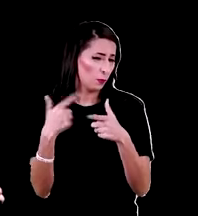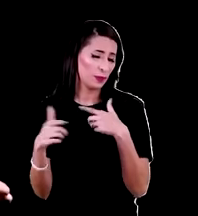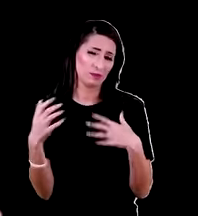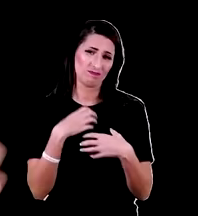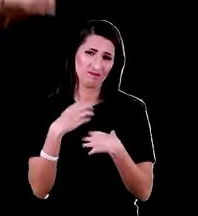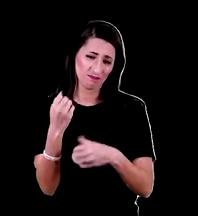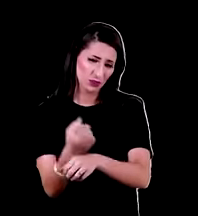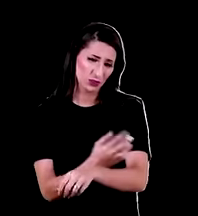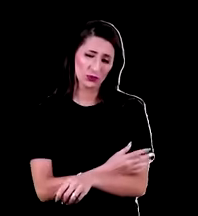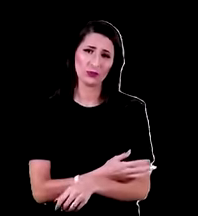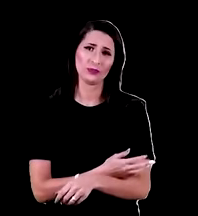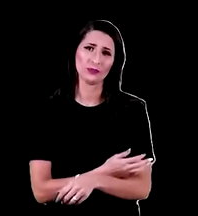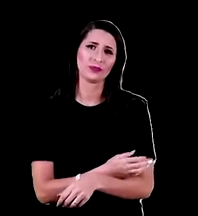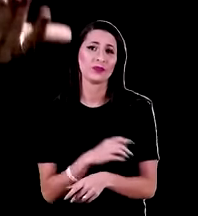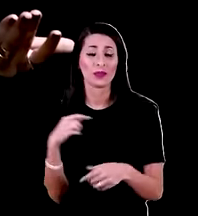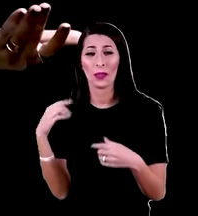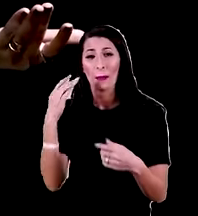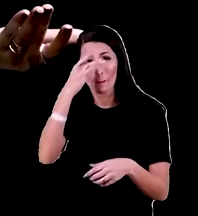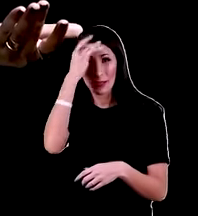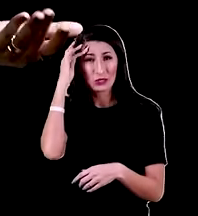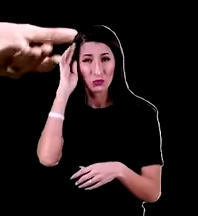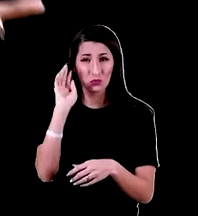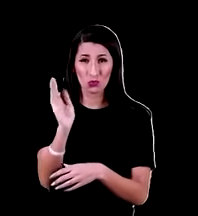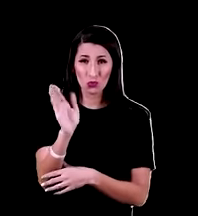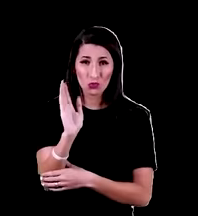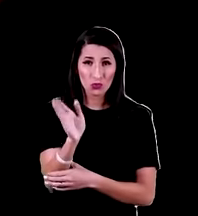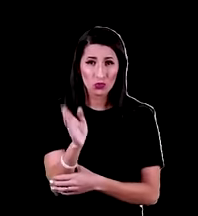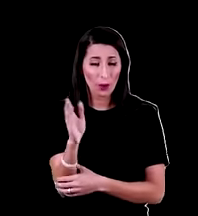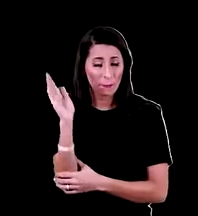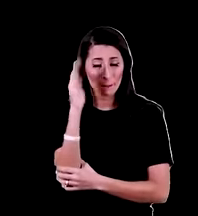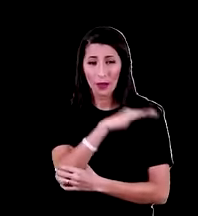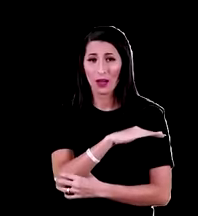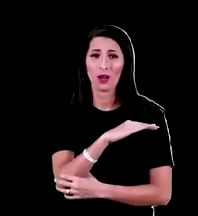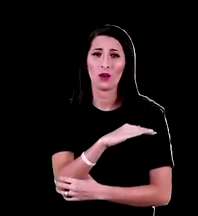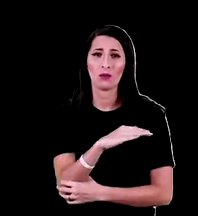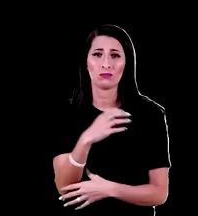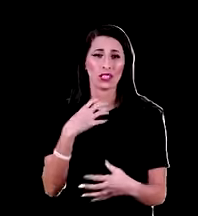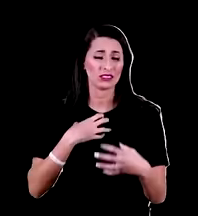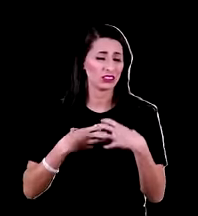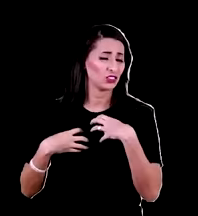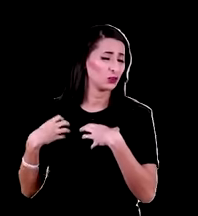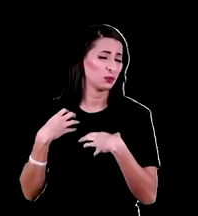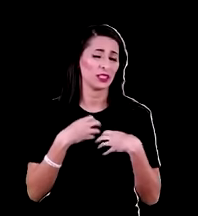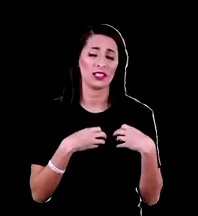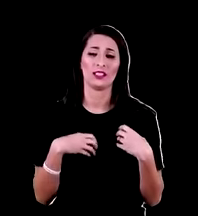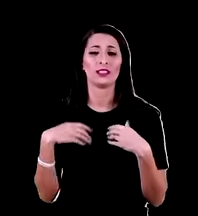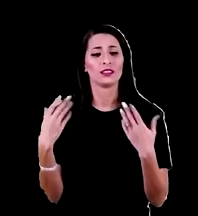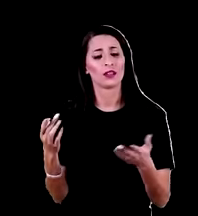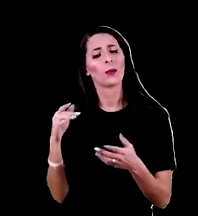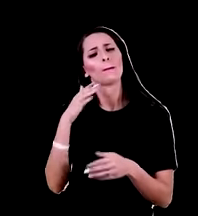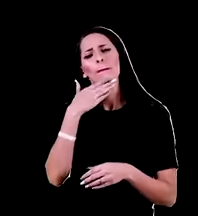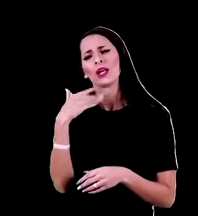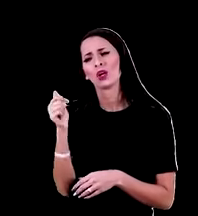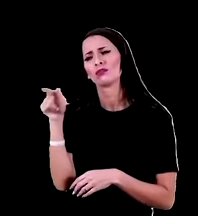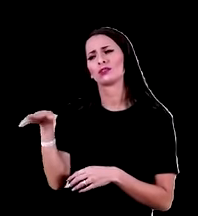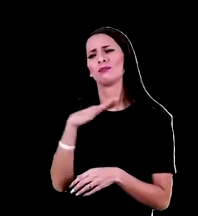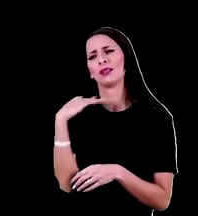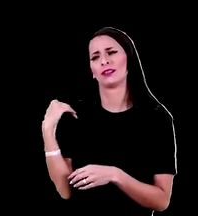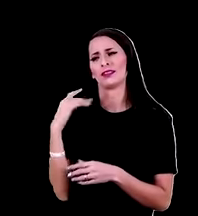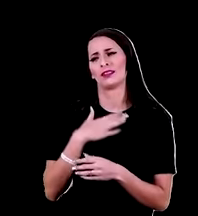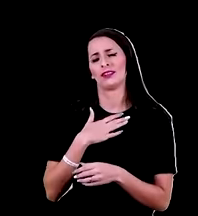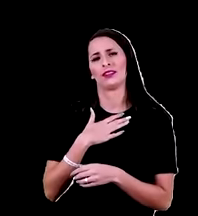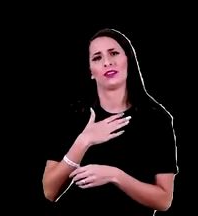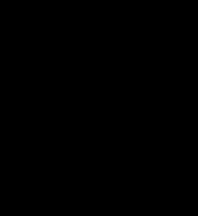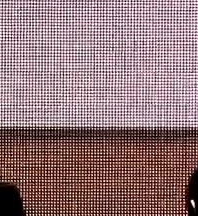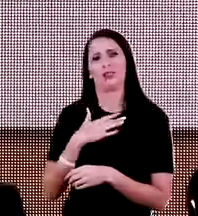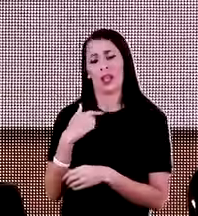desesperada. Aí tem um amigo desse nível, é melhor tu dizer assim, rapaz, no dia que eu quiser me matar, aí eu ligo pra tu repete a mesma história, que eu vou me matar